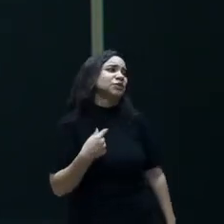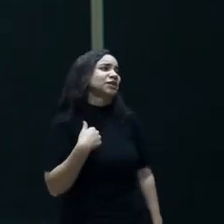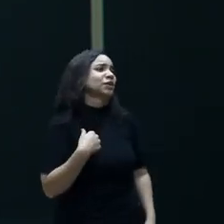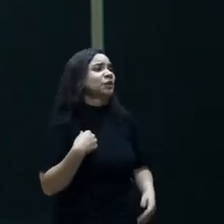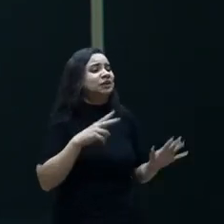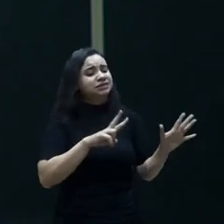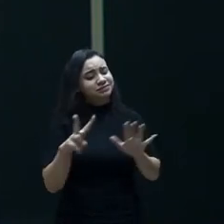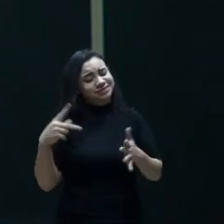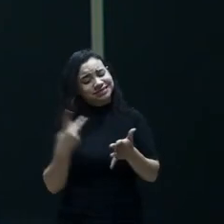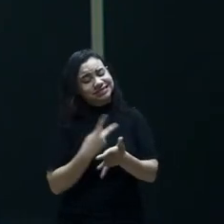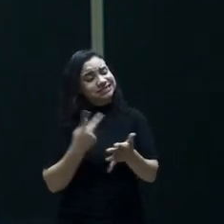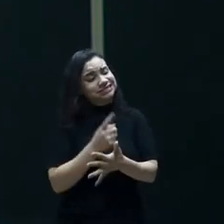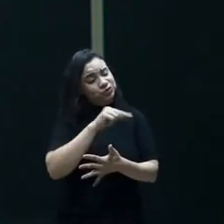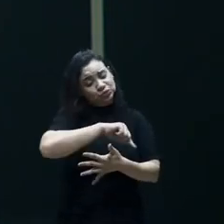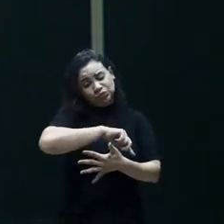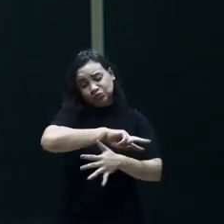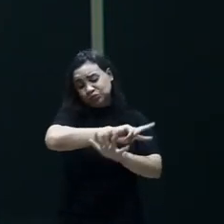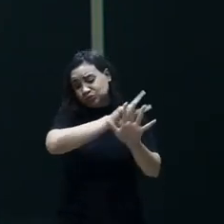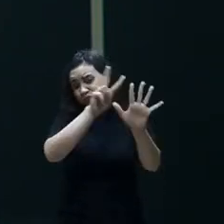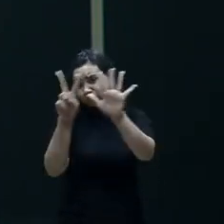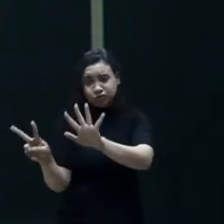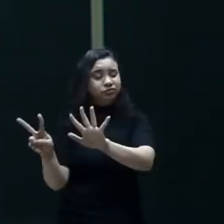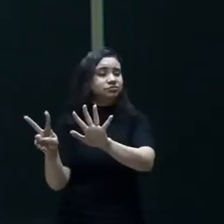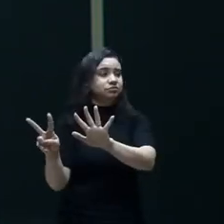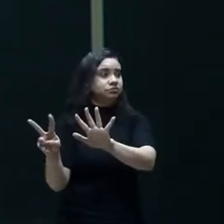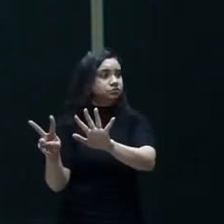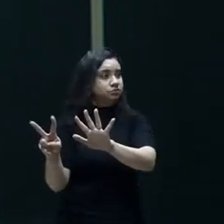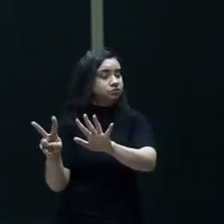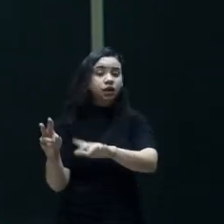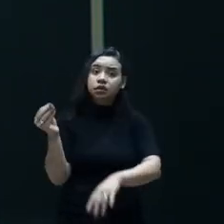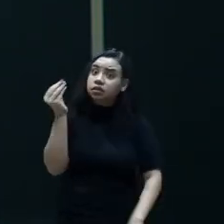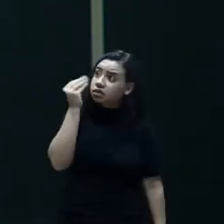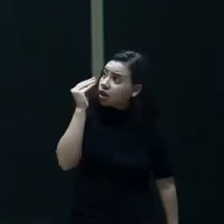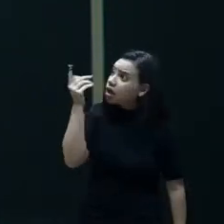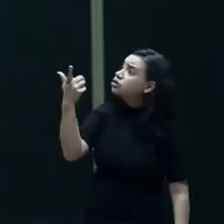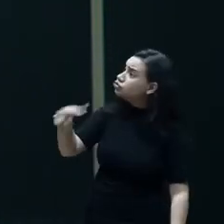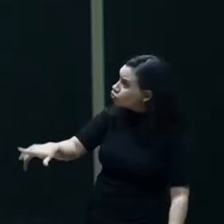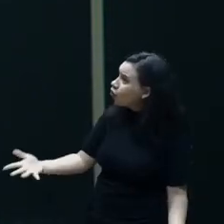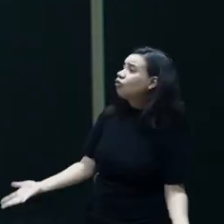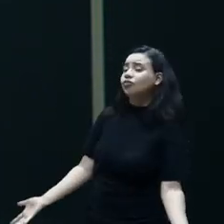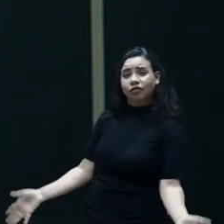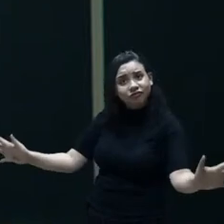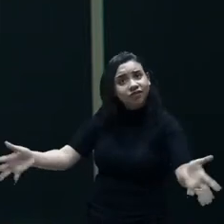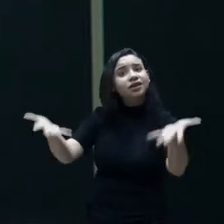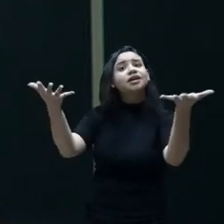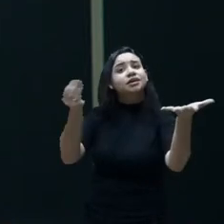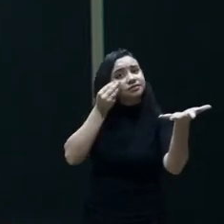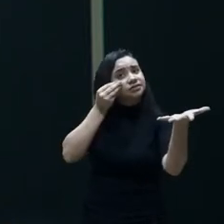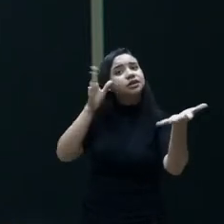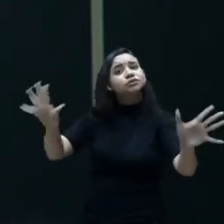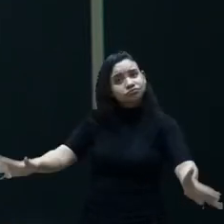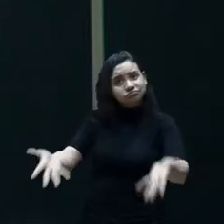novo? Por tempos eu vou beliscar você nisso. Vamos começar de novo? É.